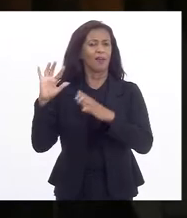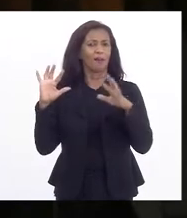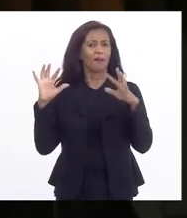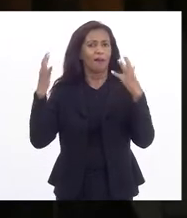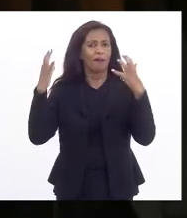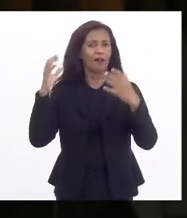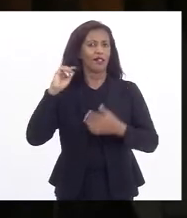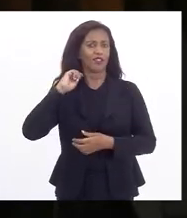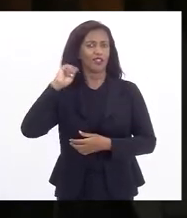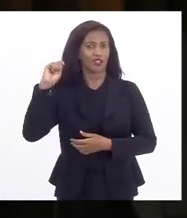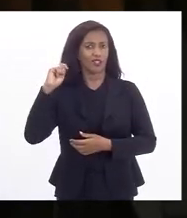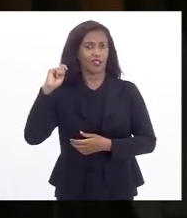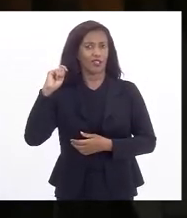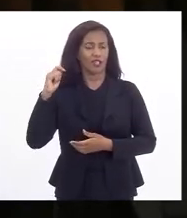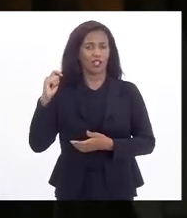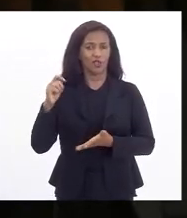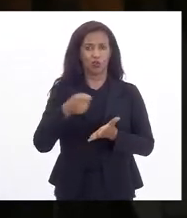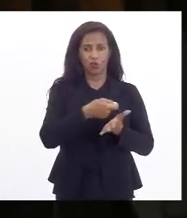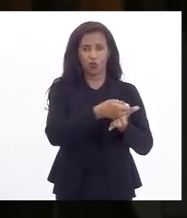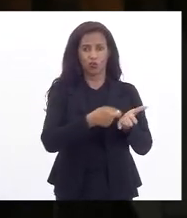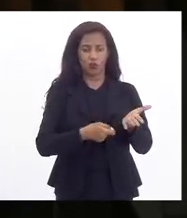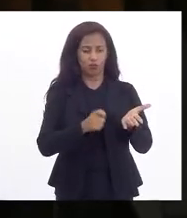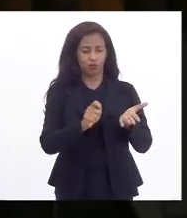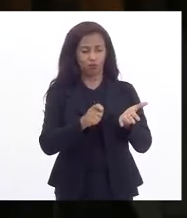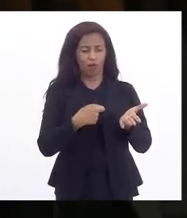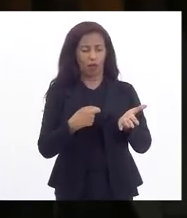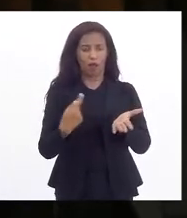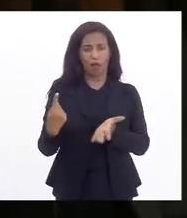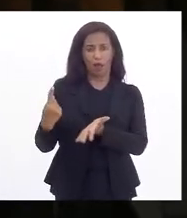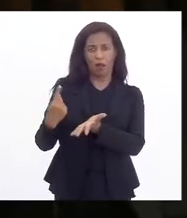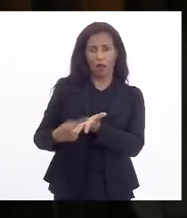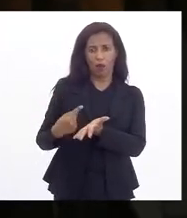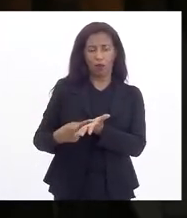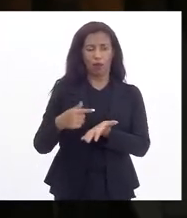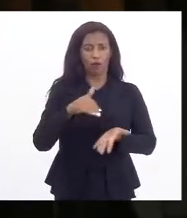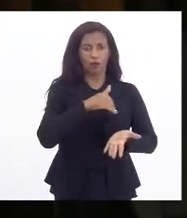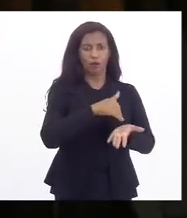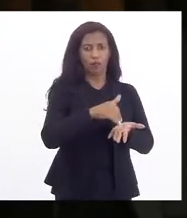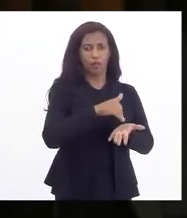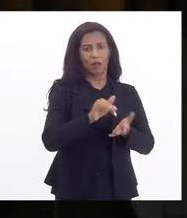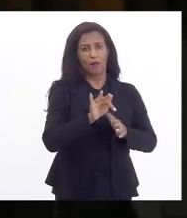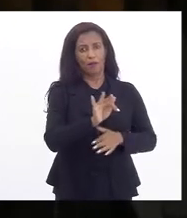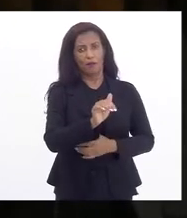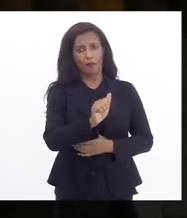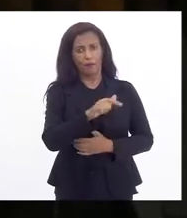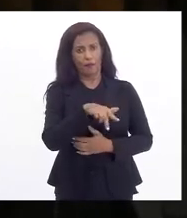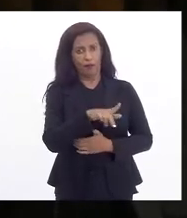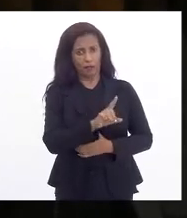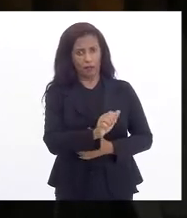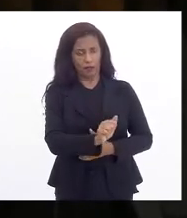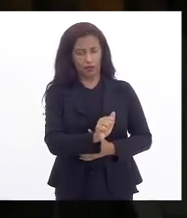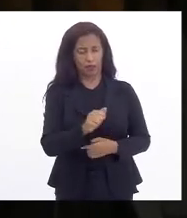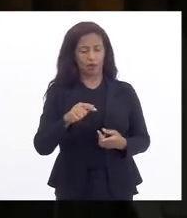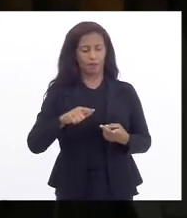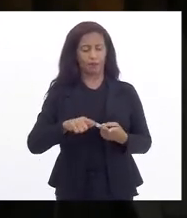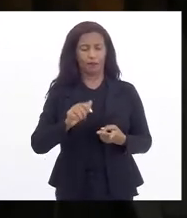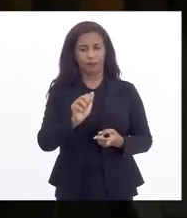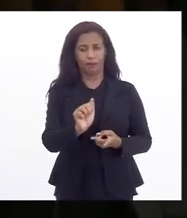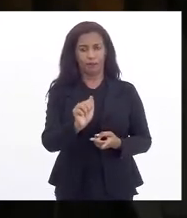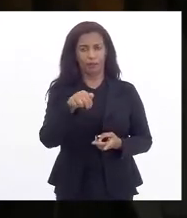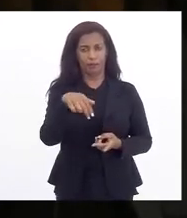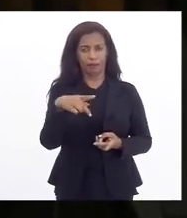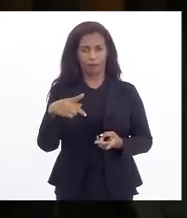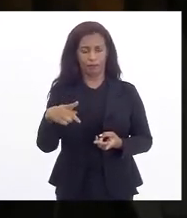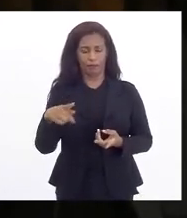um termo de acordo entre a secretaria de fazenda Agência Nacional